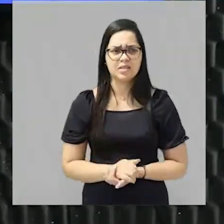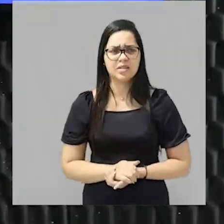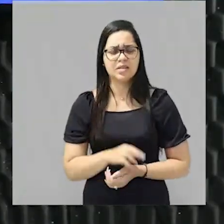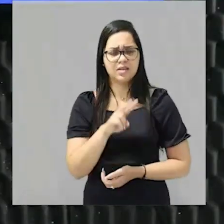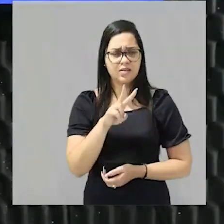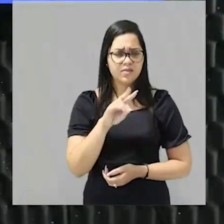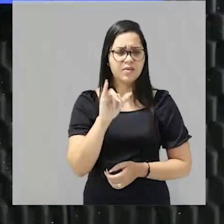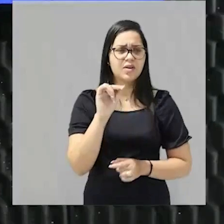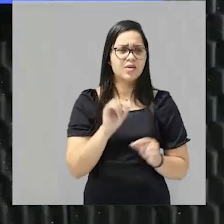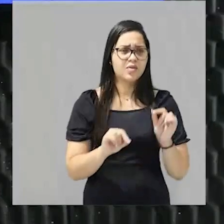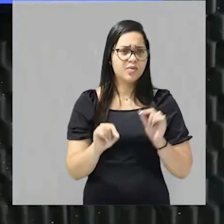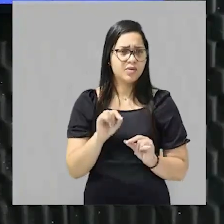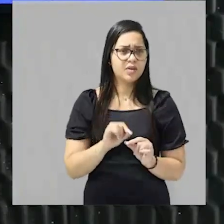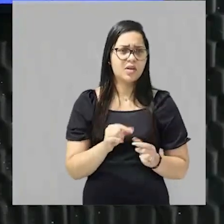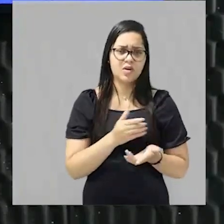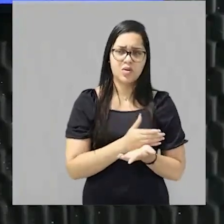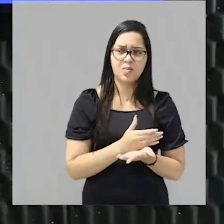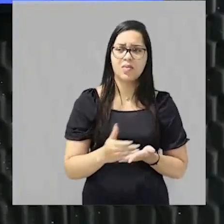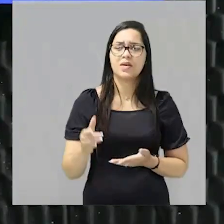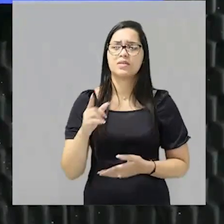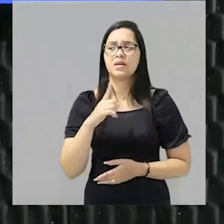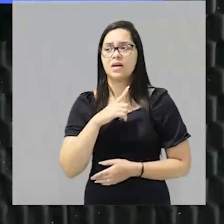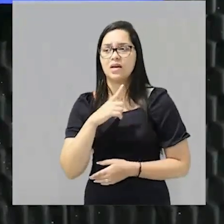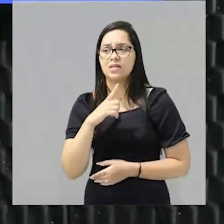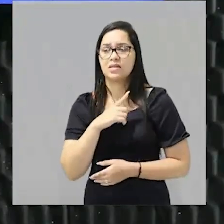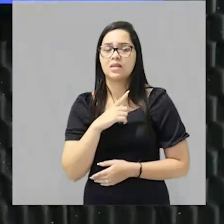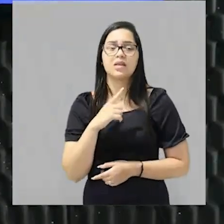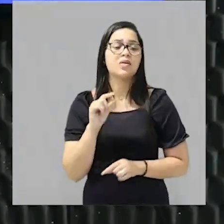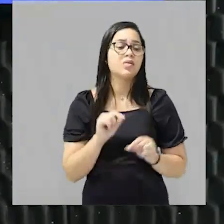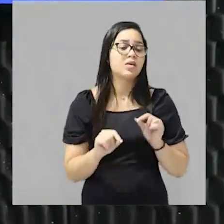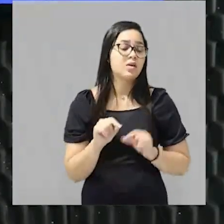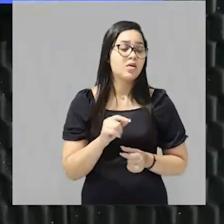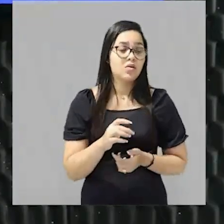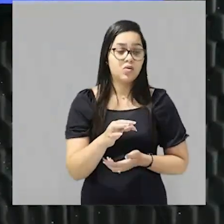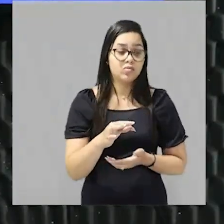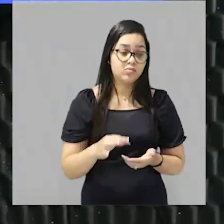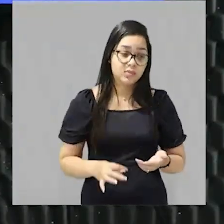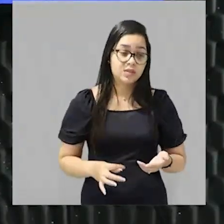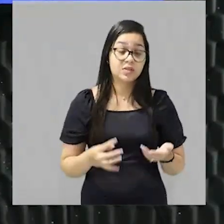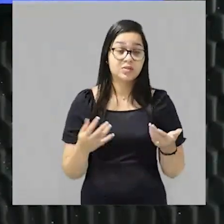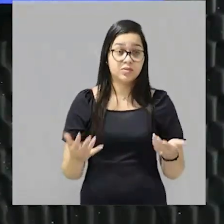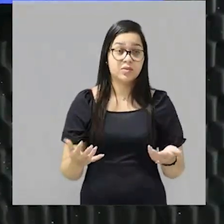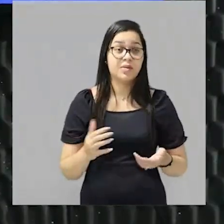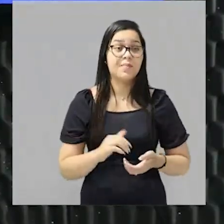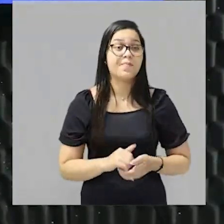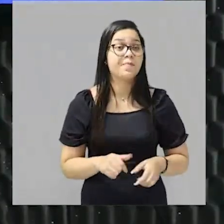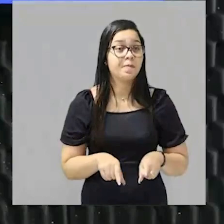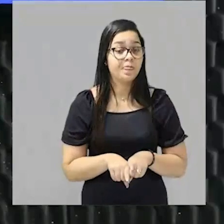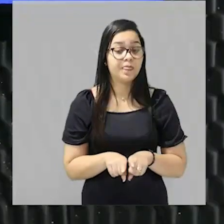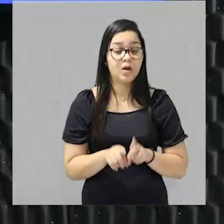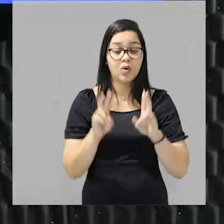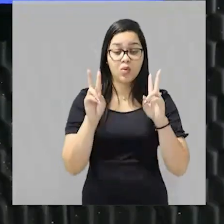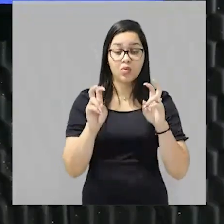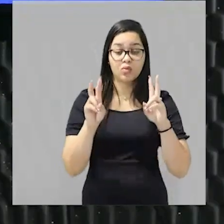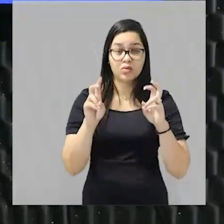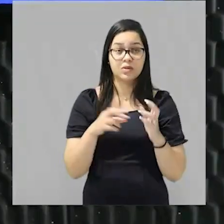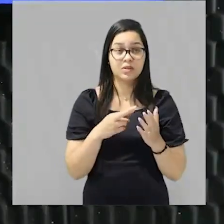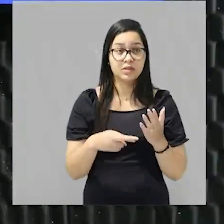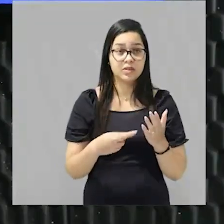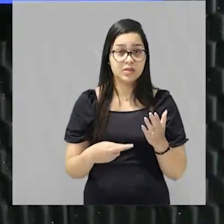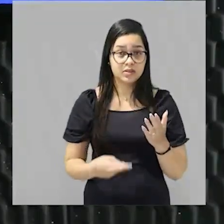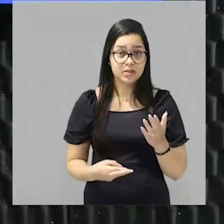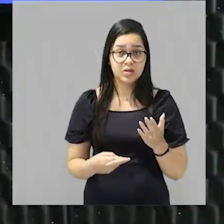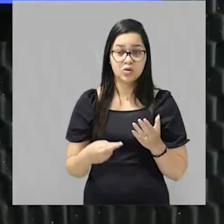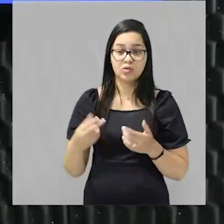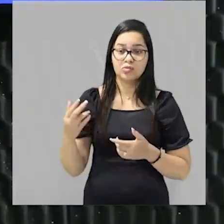vai, né, o candidato começa querendo explanar um texto, de repente o tema da redação seja